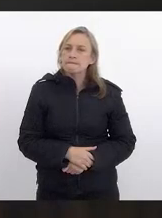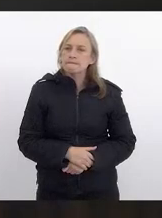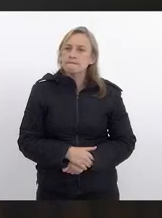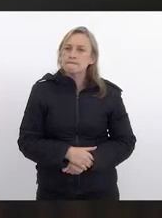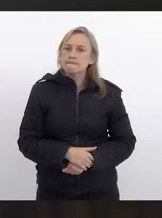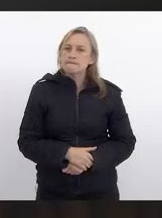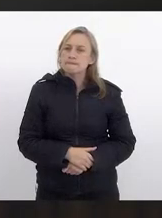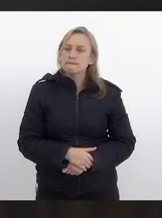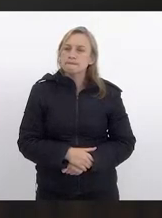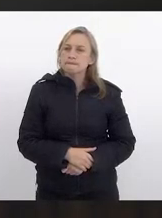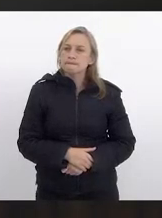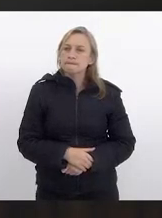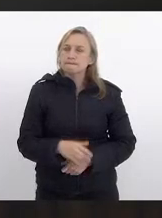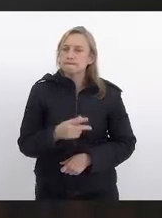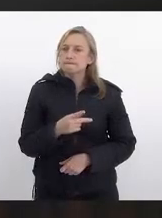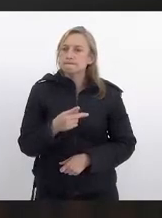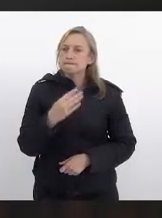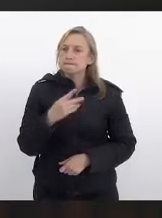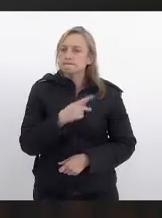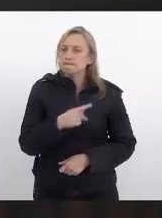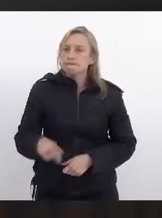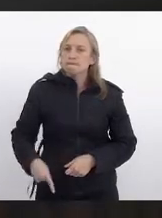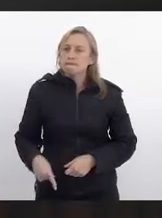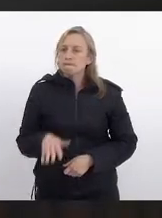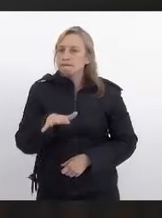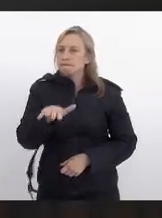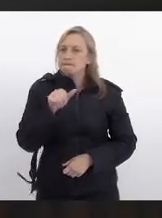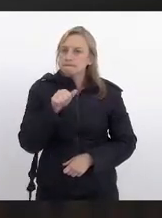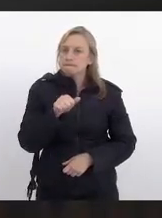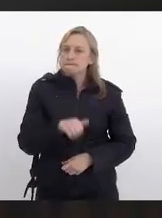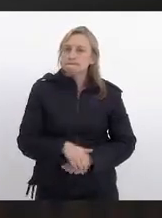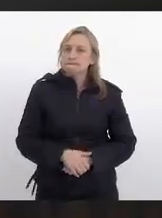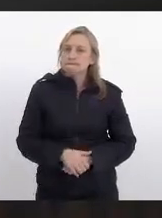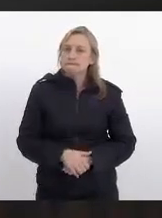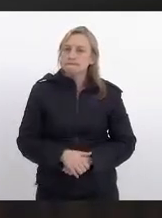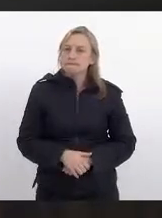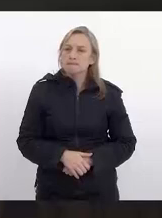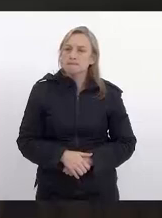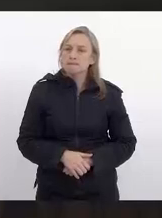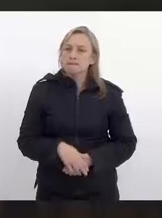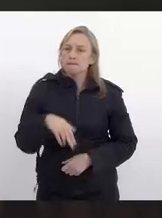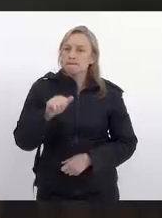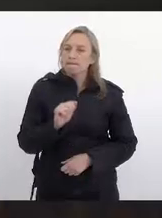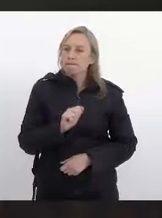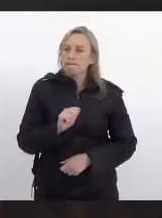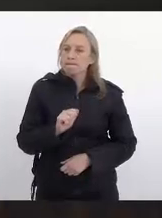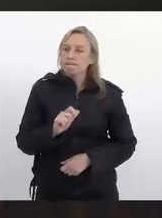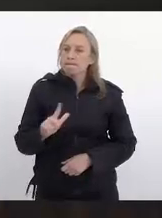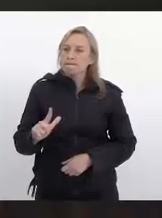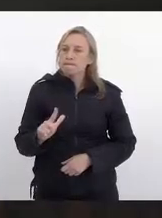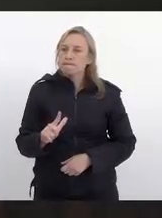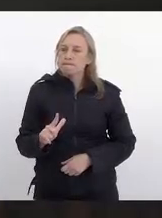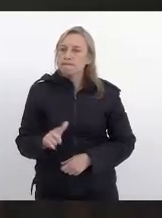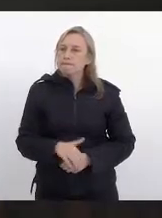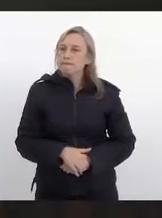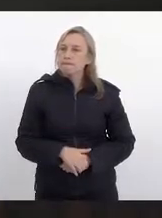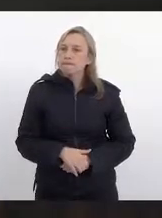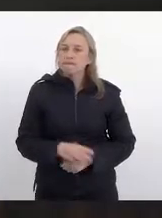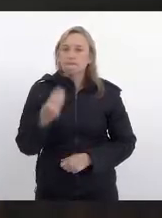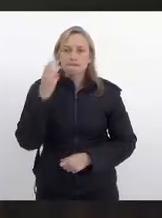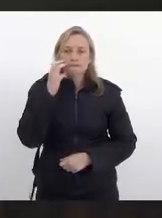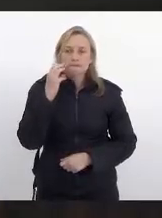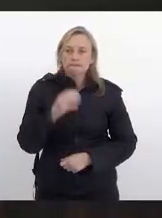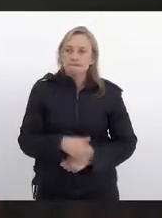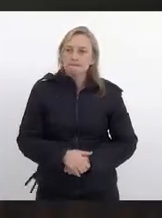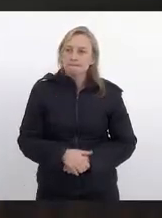e a presidência designam o cavalo desligar Deputado